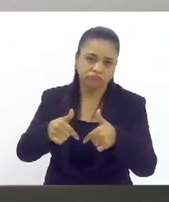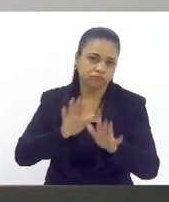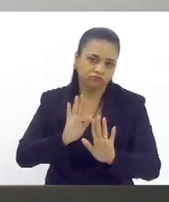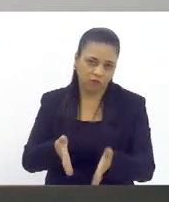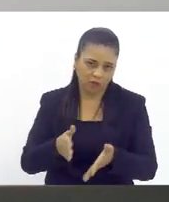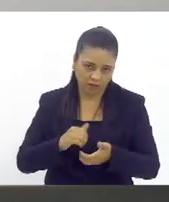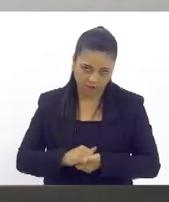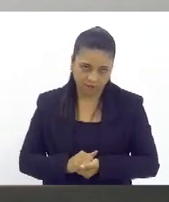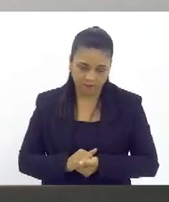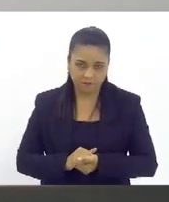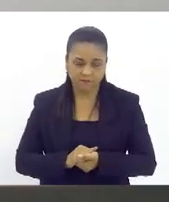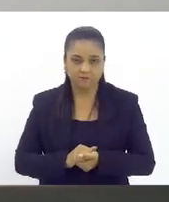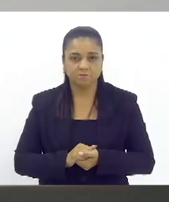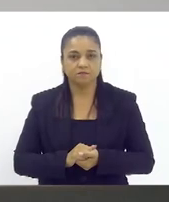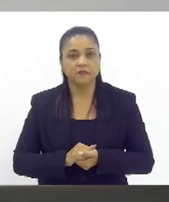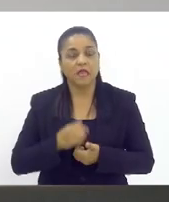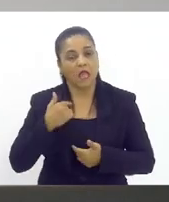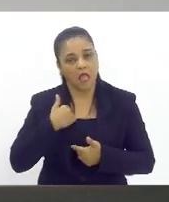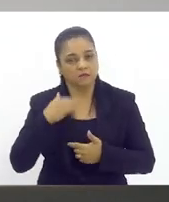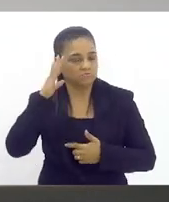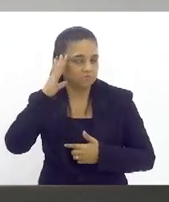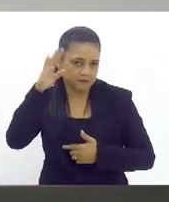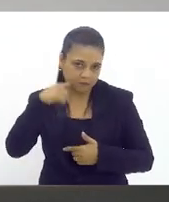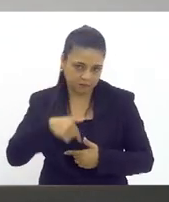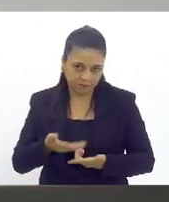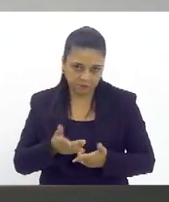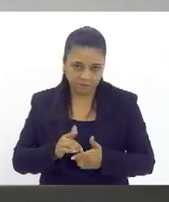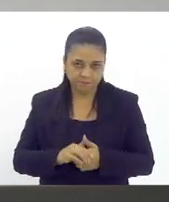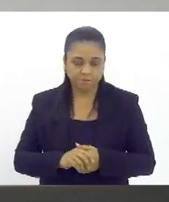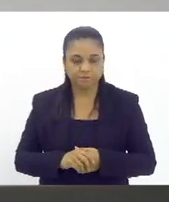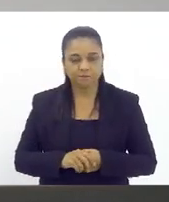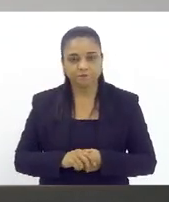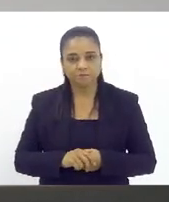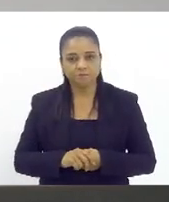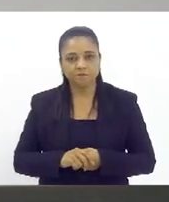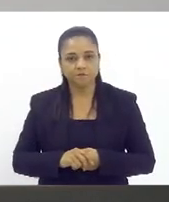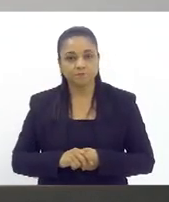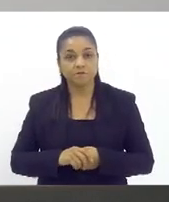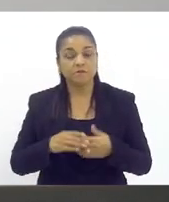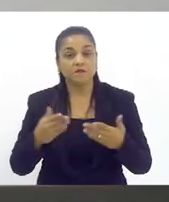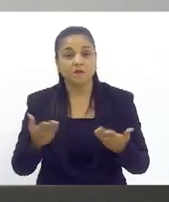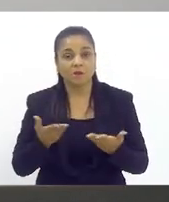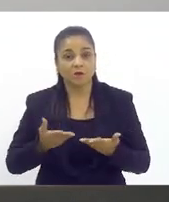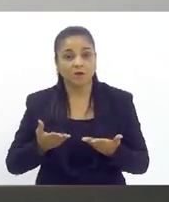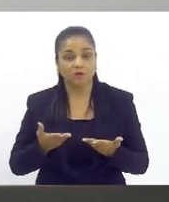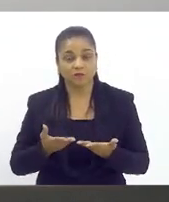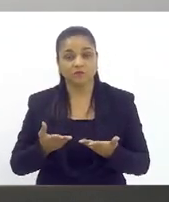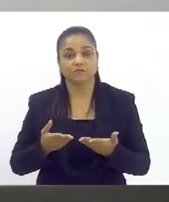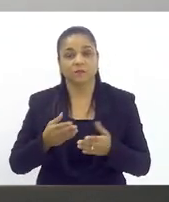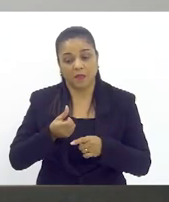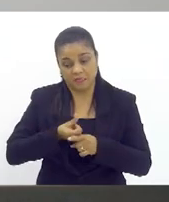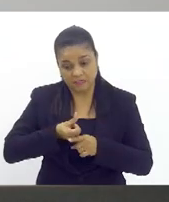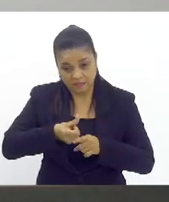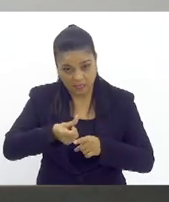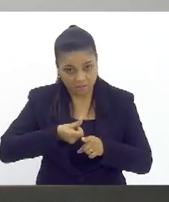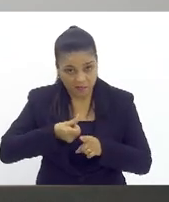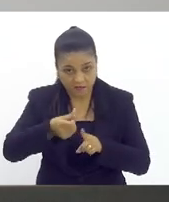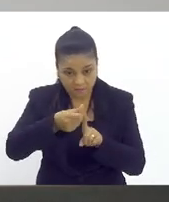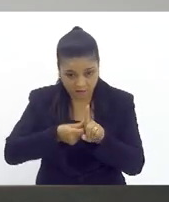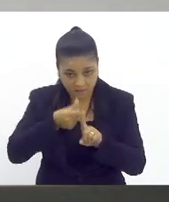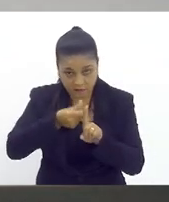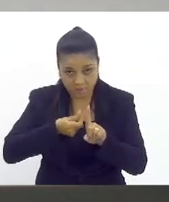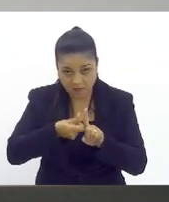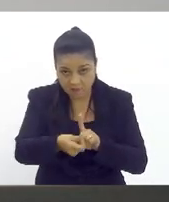semestre então a gente tá com essa prioridade o que nós estamos hoje priorizando nesse primeiro se também aí